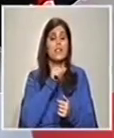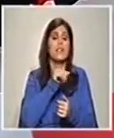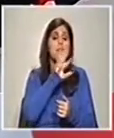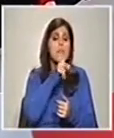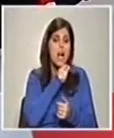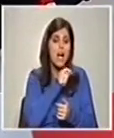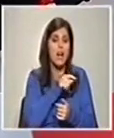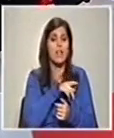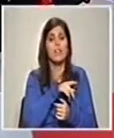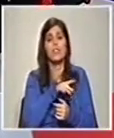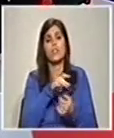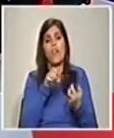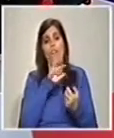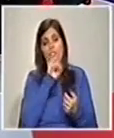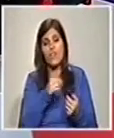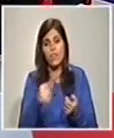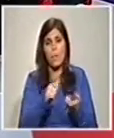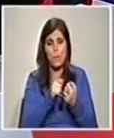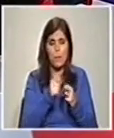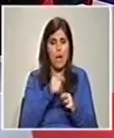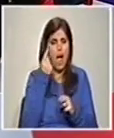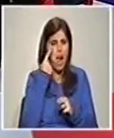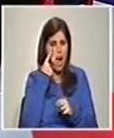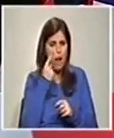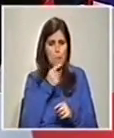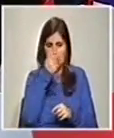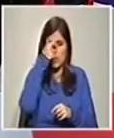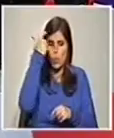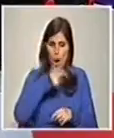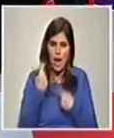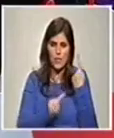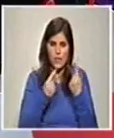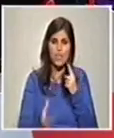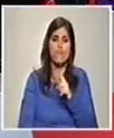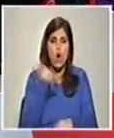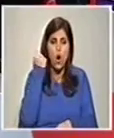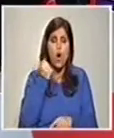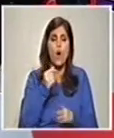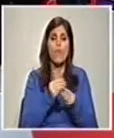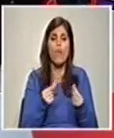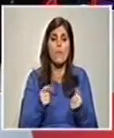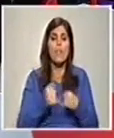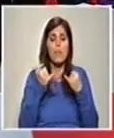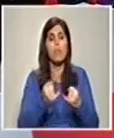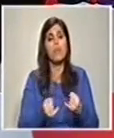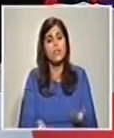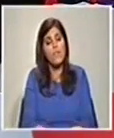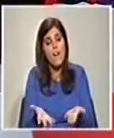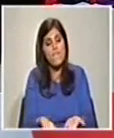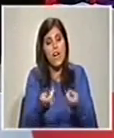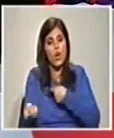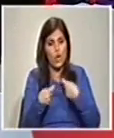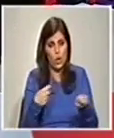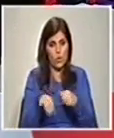problemas ou filhos de pais com problemas. Muitas vezes vivências pessoais, depois encontra-se uma solução e depois é potencial a criar o tal negócio